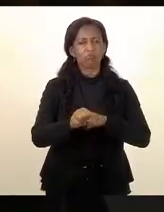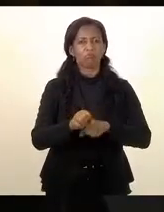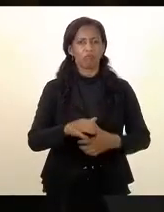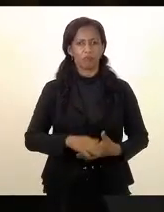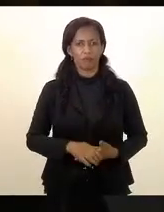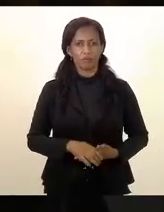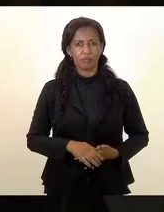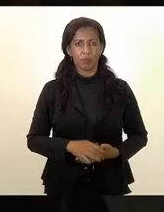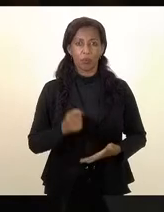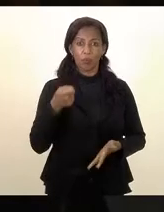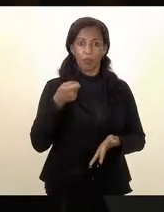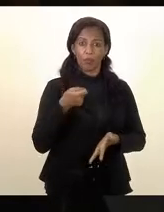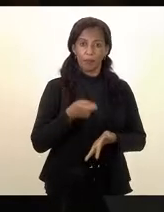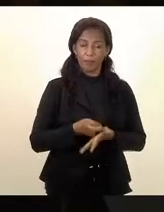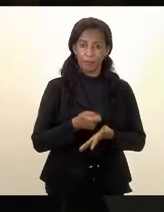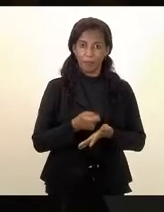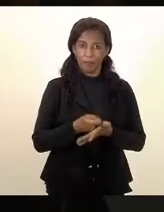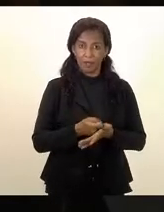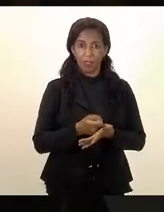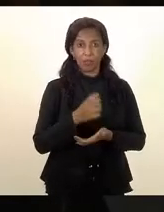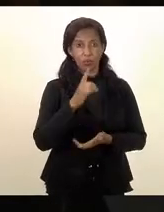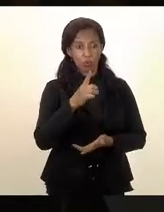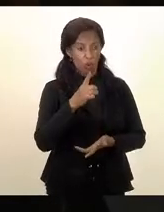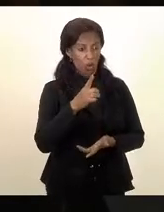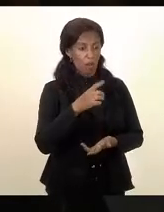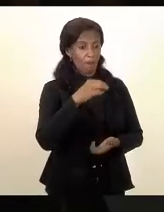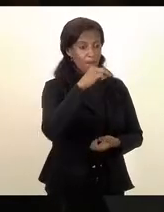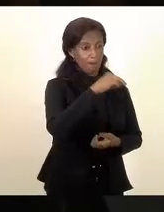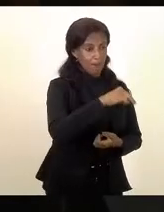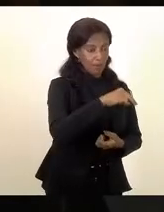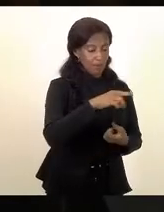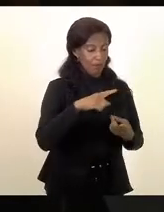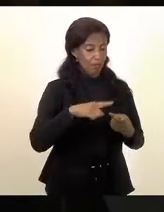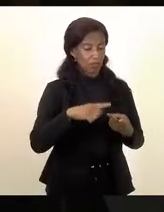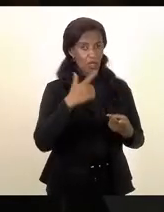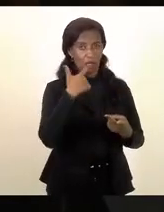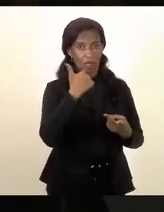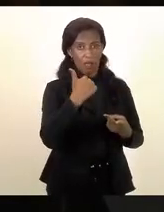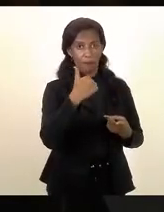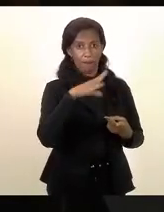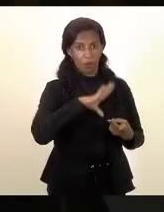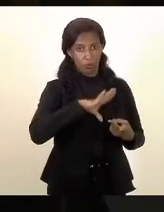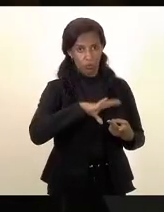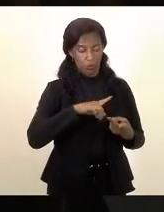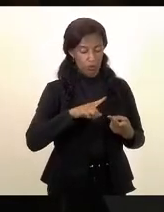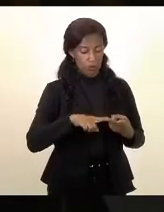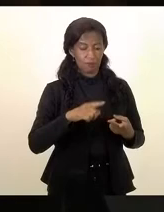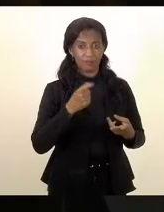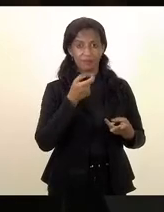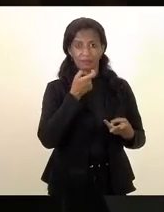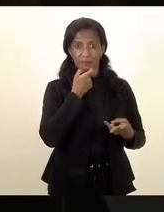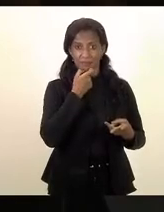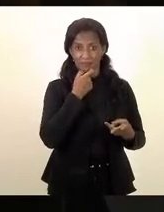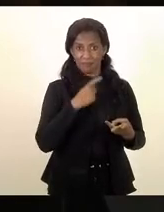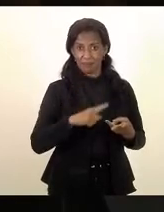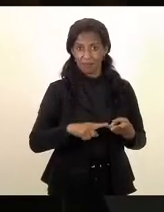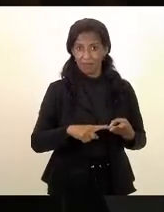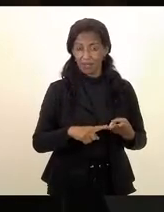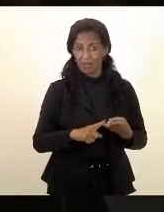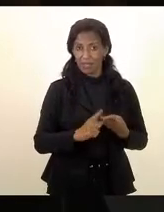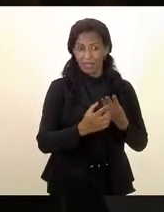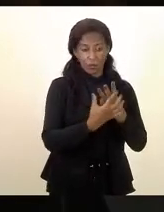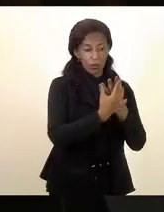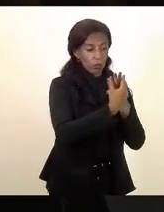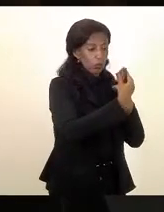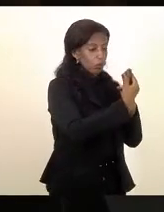obrigatório somente as disciplinas de matemática língua portuguesa e inglês e fazendo com que